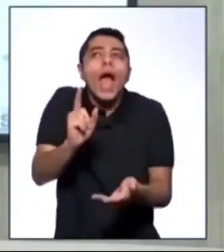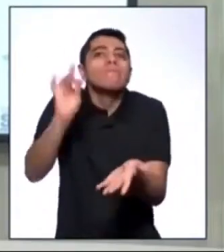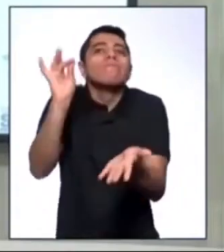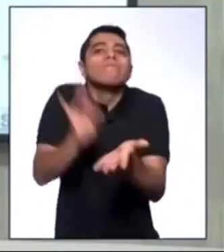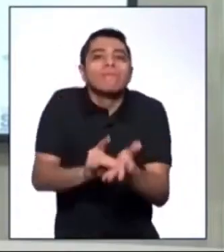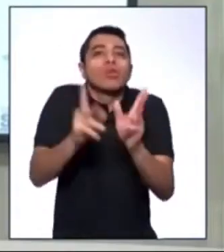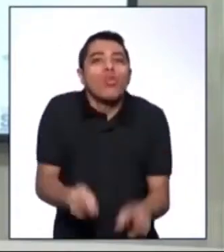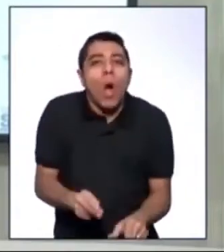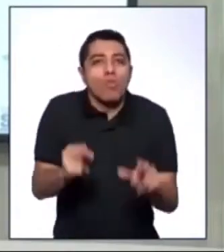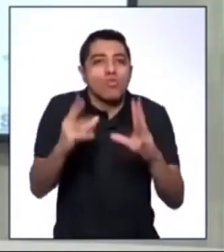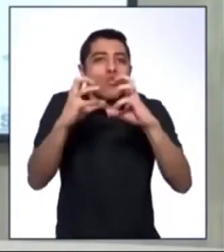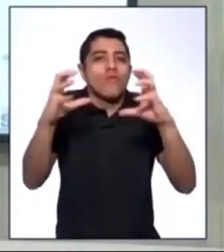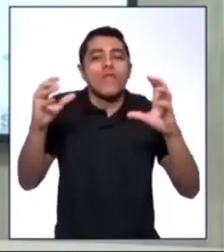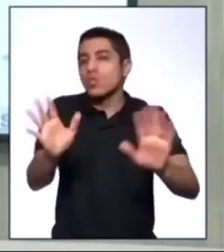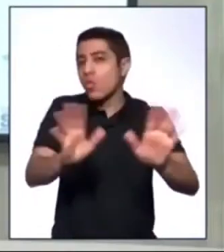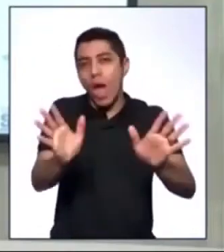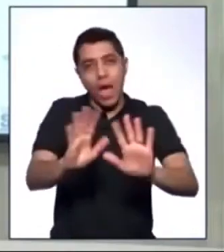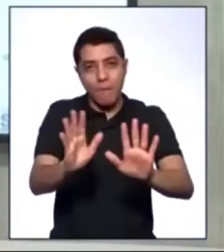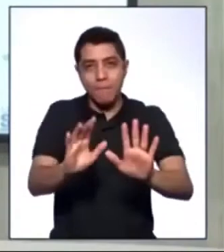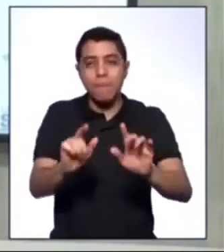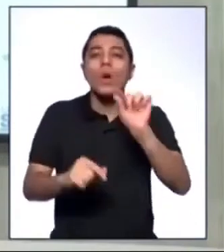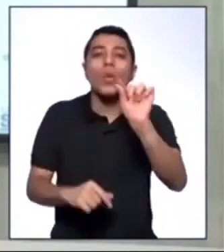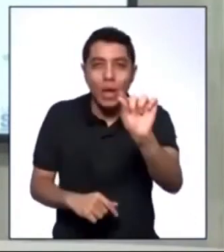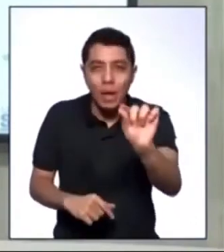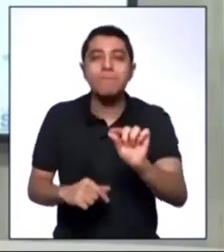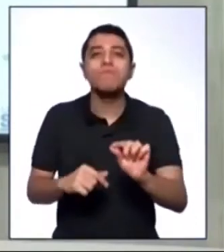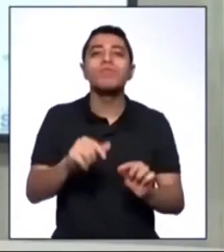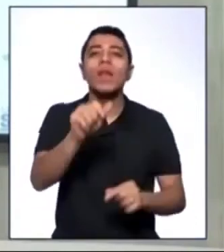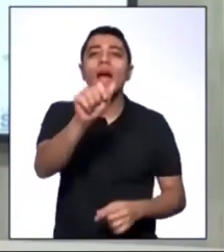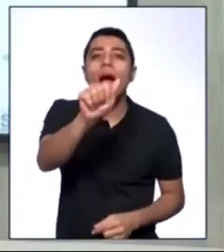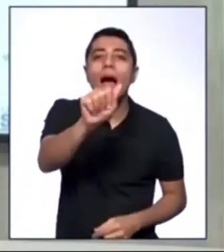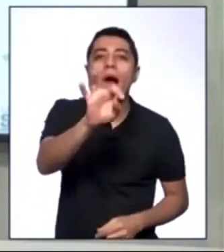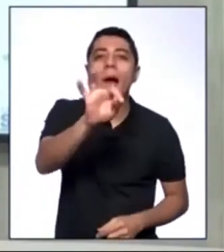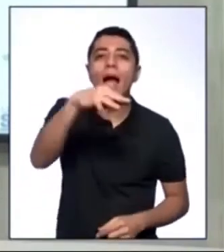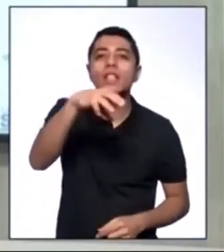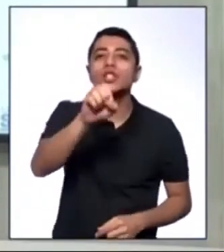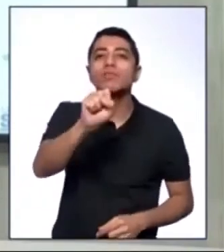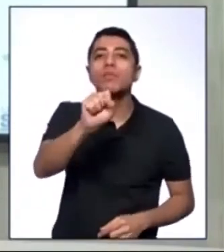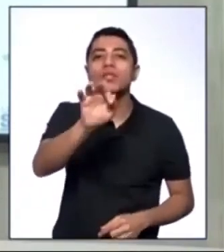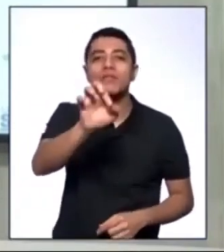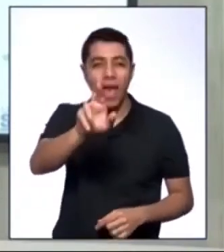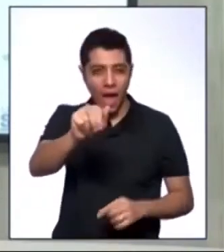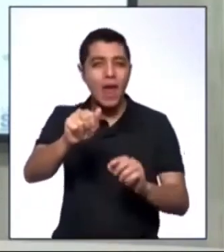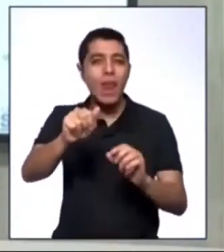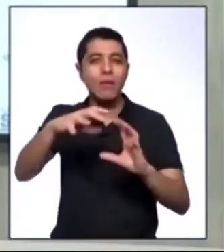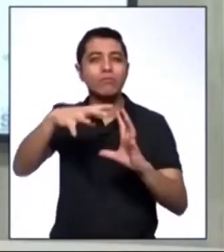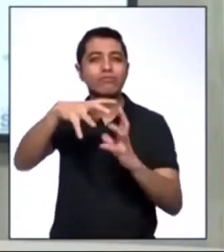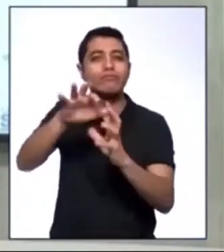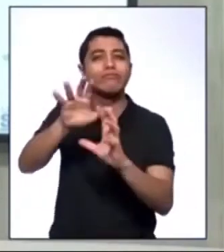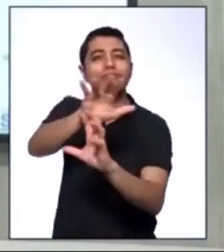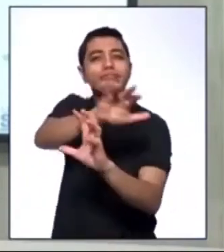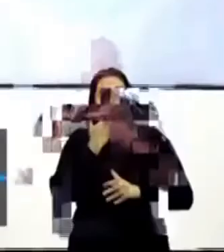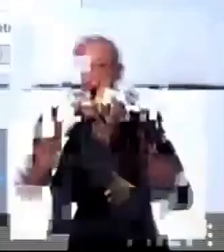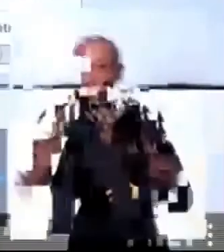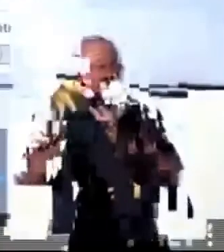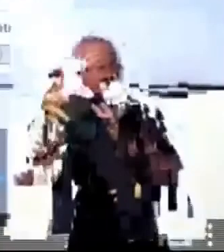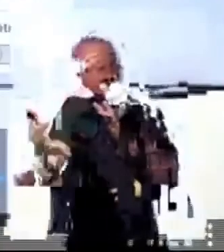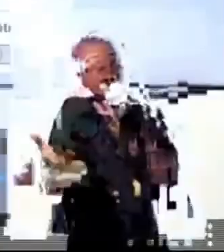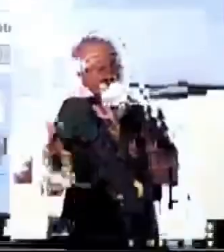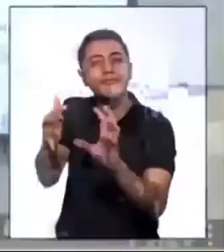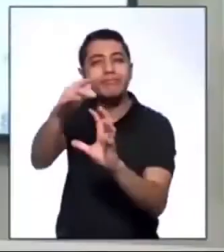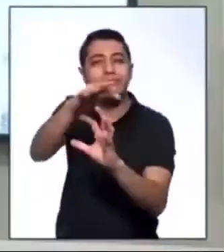muito além das nuvens, né? As massas de ar são porções da atmosfera com características regionais de sua origem. Então, nesse